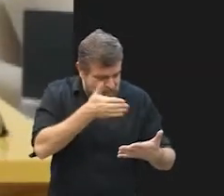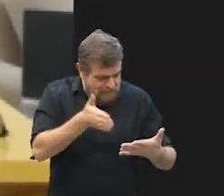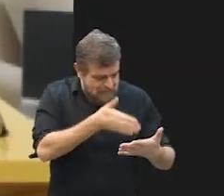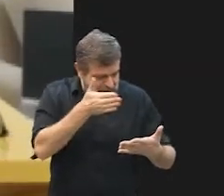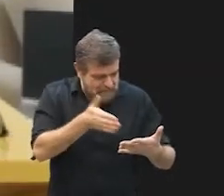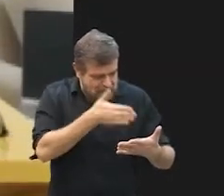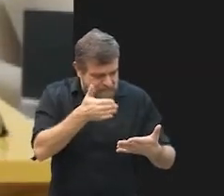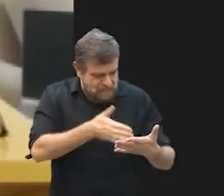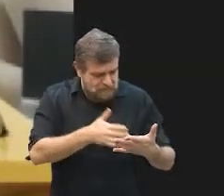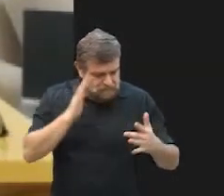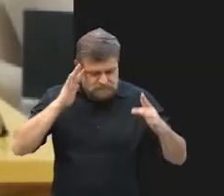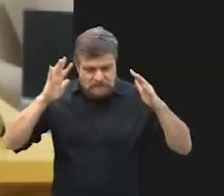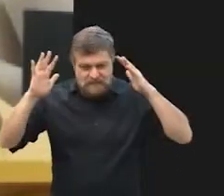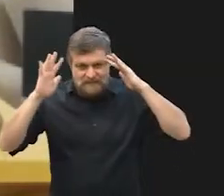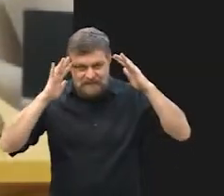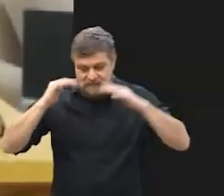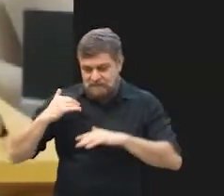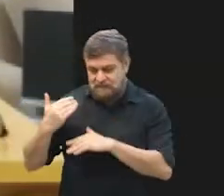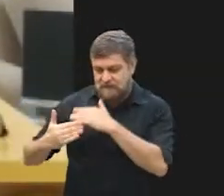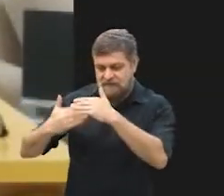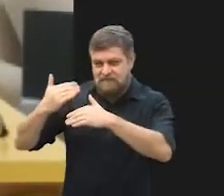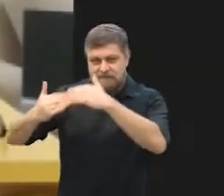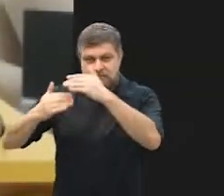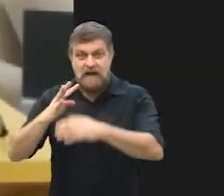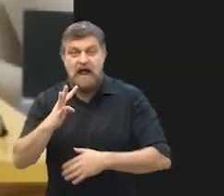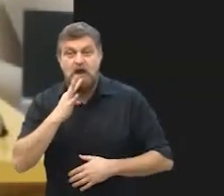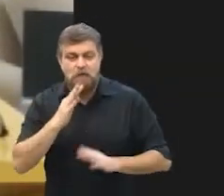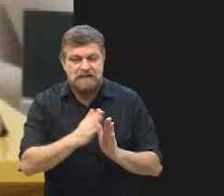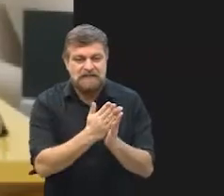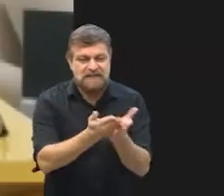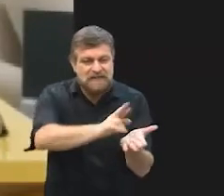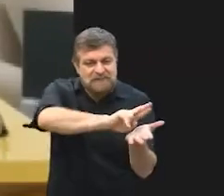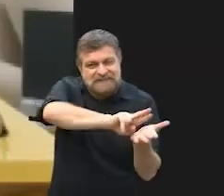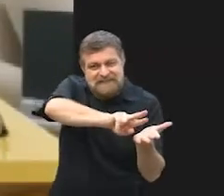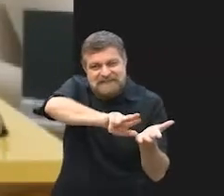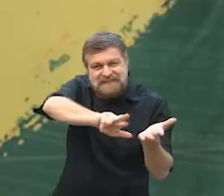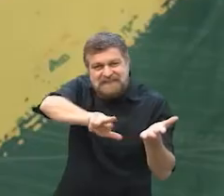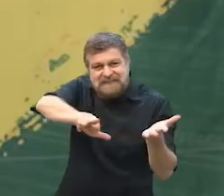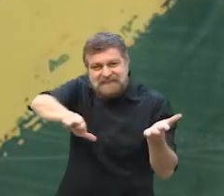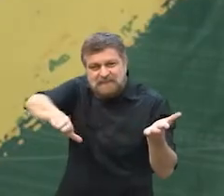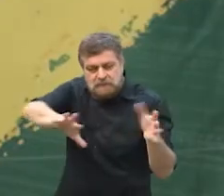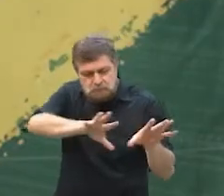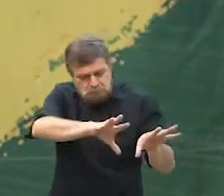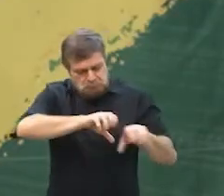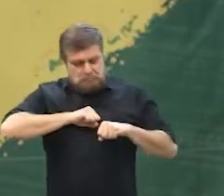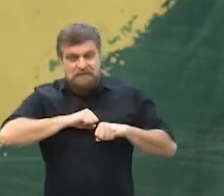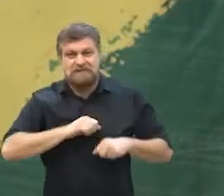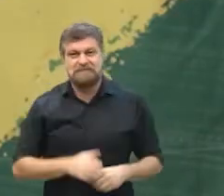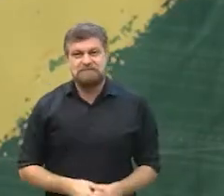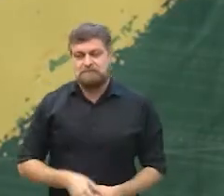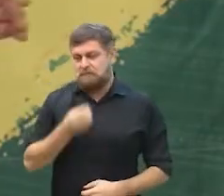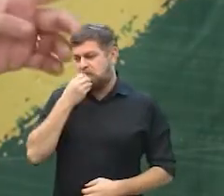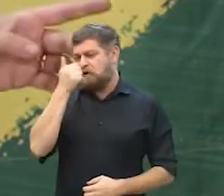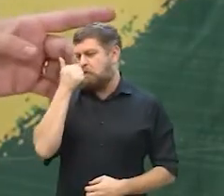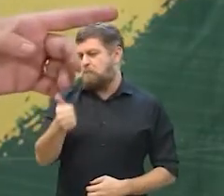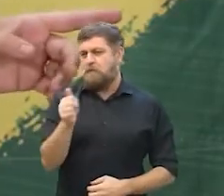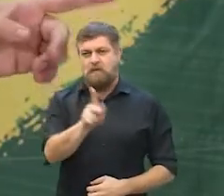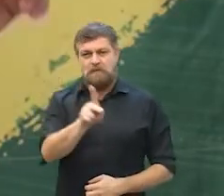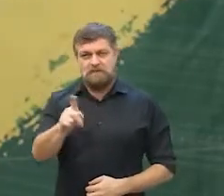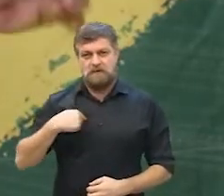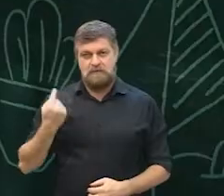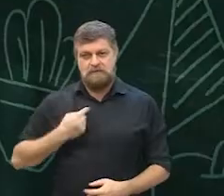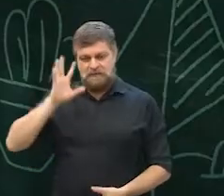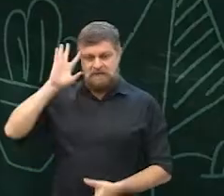desenvolvendo novas leituras e exigindo outros autores e outros tipos de texto. Então tá bom, professor, é isso aí. Para a